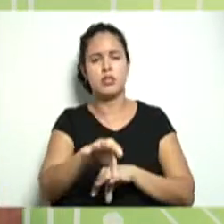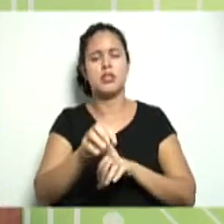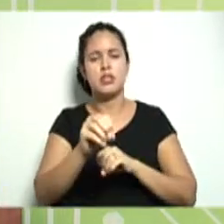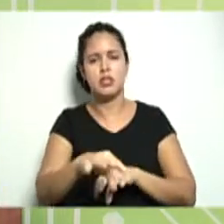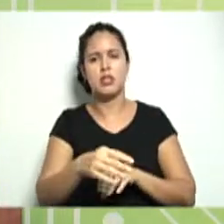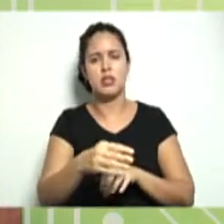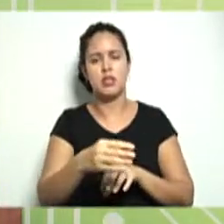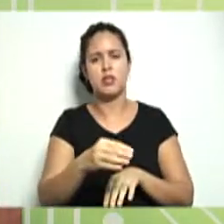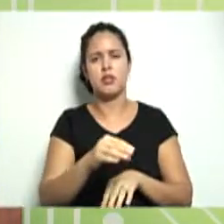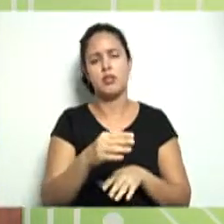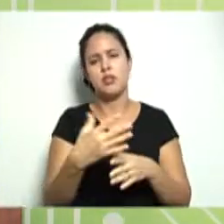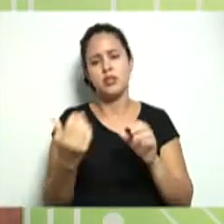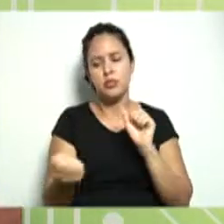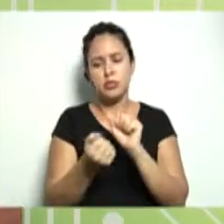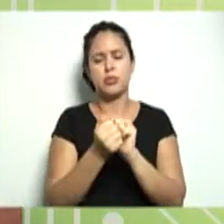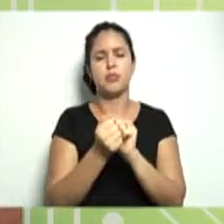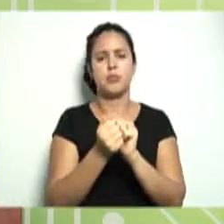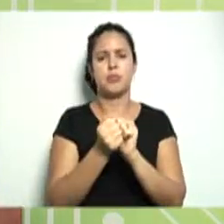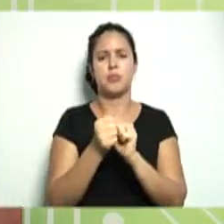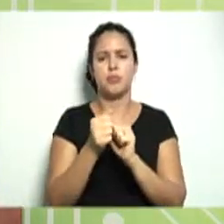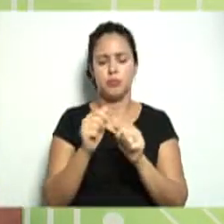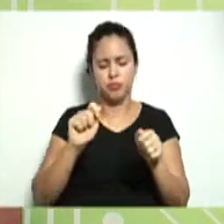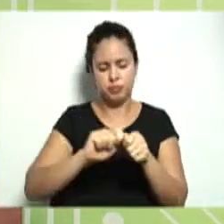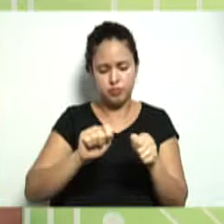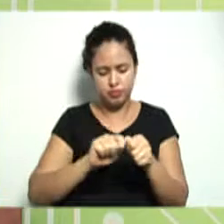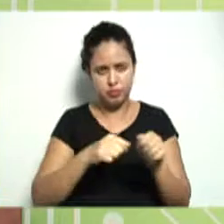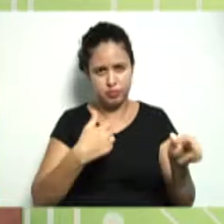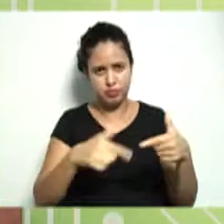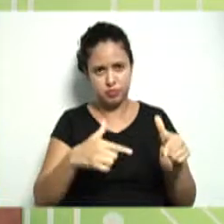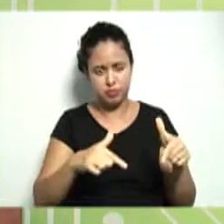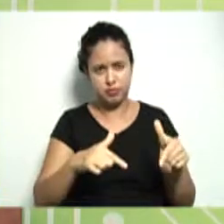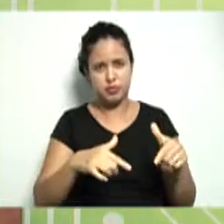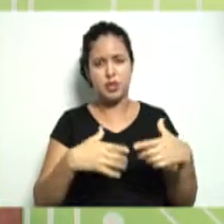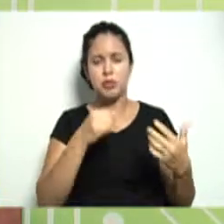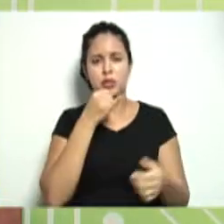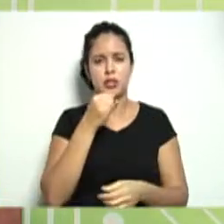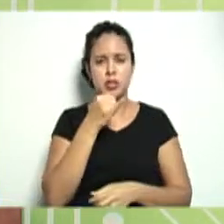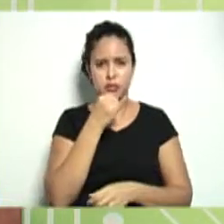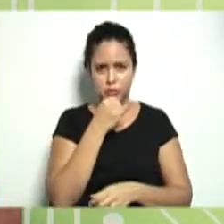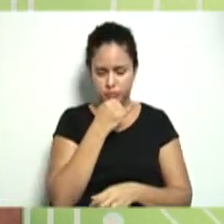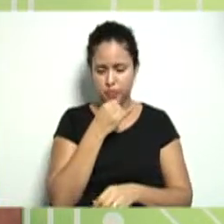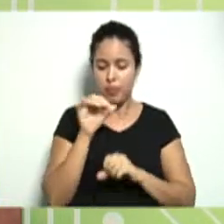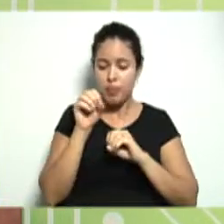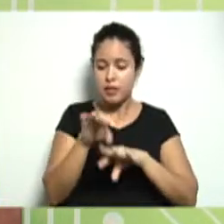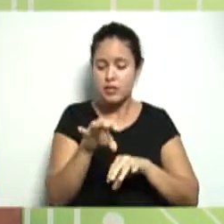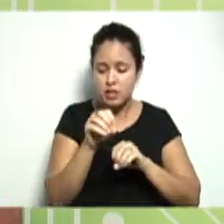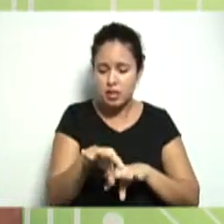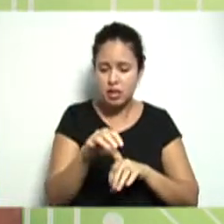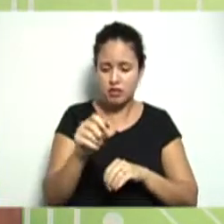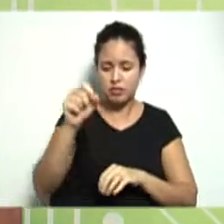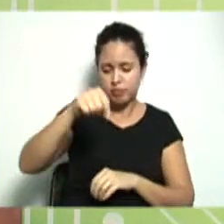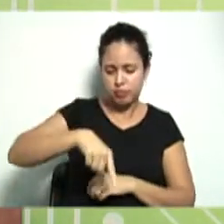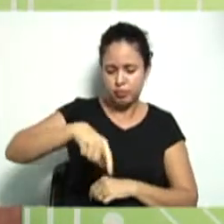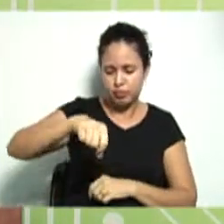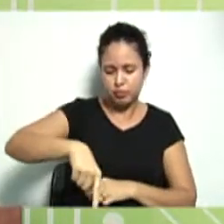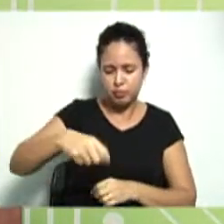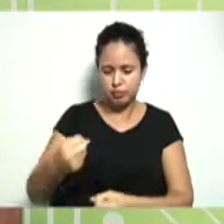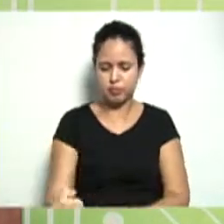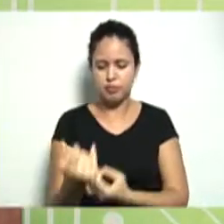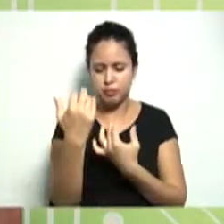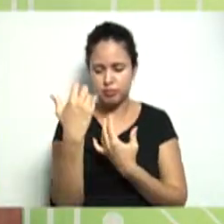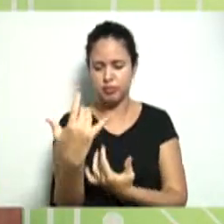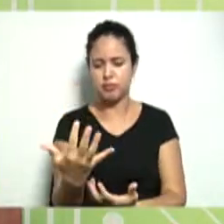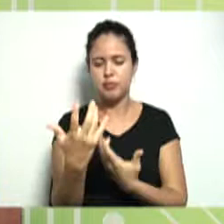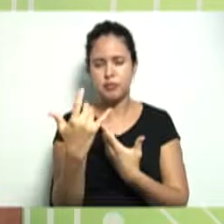enquanto estava realizando aquele trabalho. Então, ensinava a plantar enquanto plantava, ensinava a colher enquanto